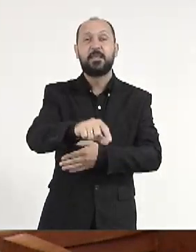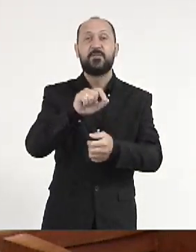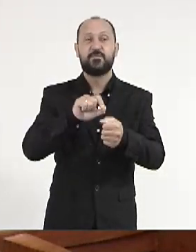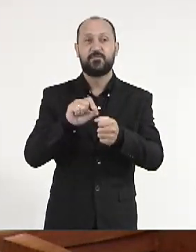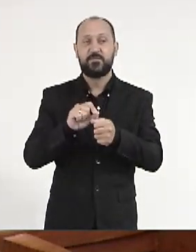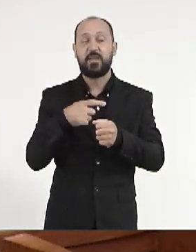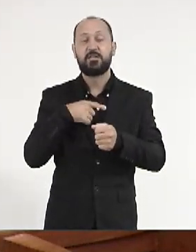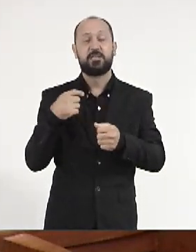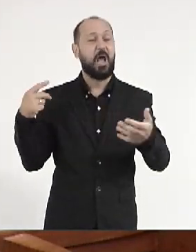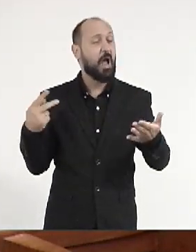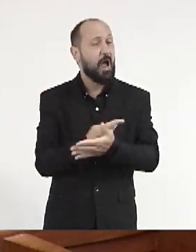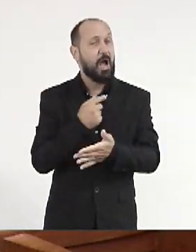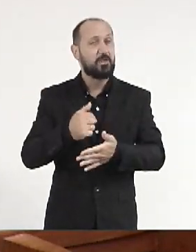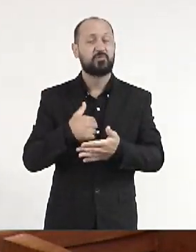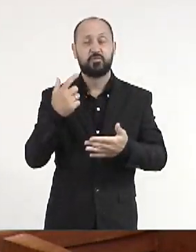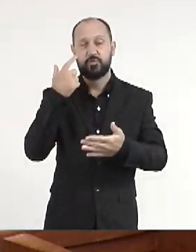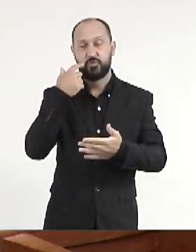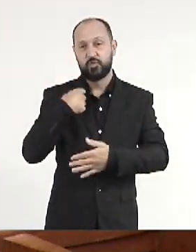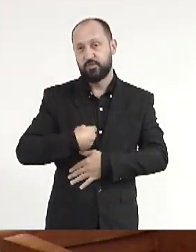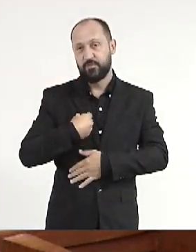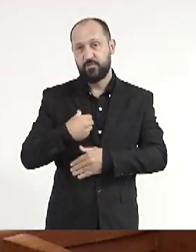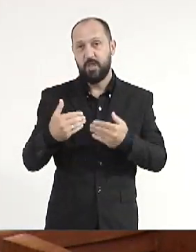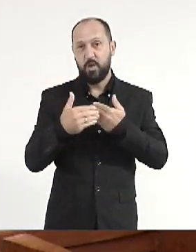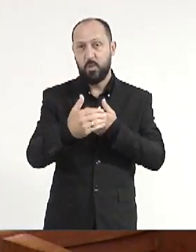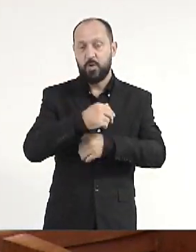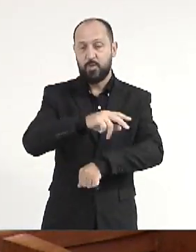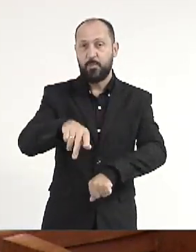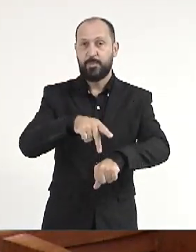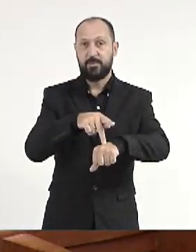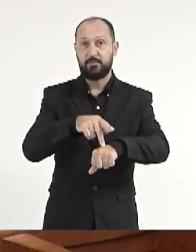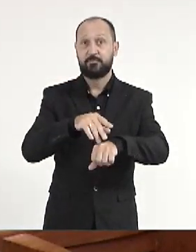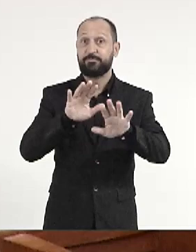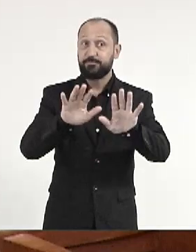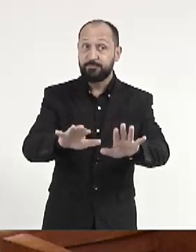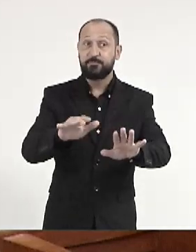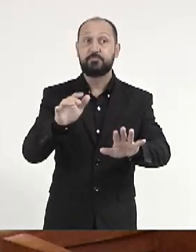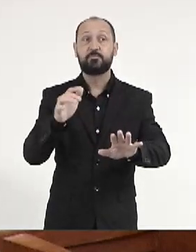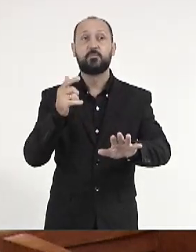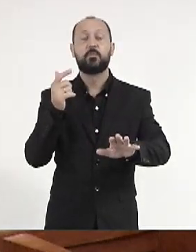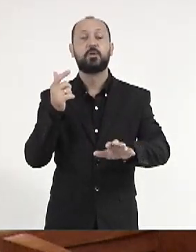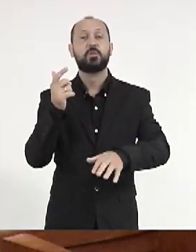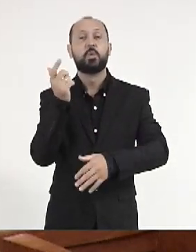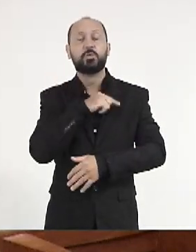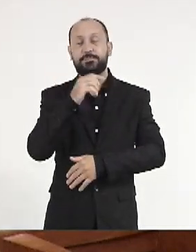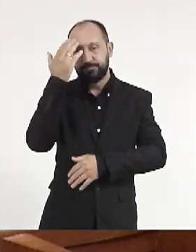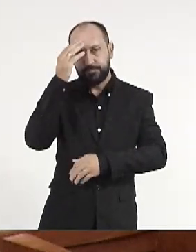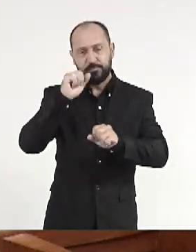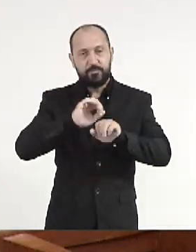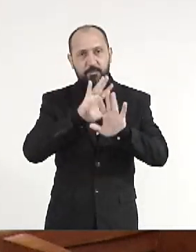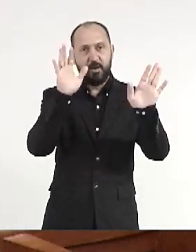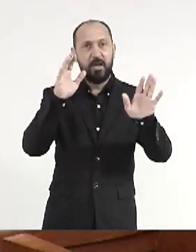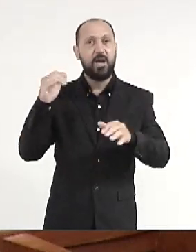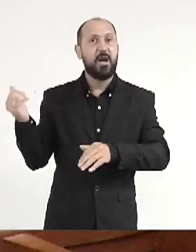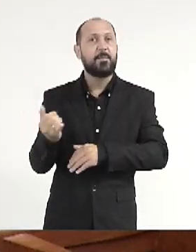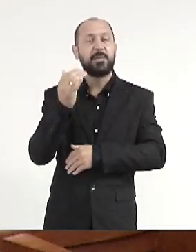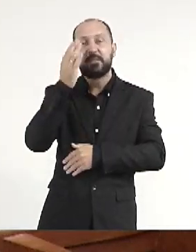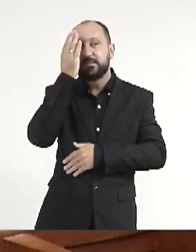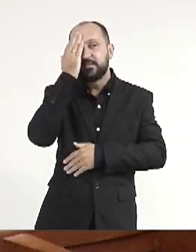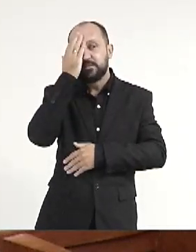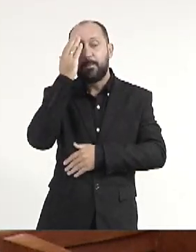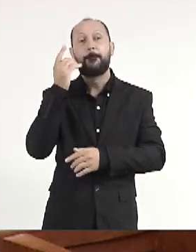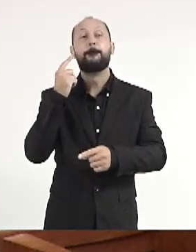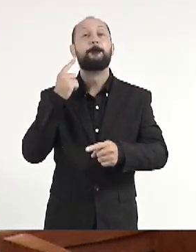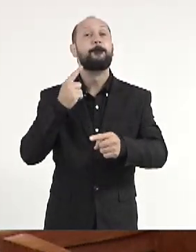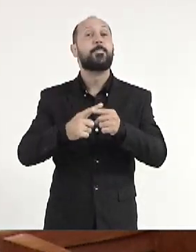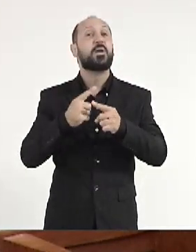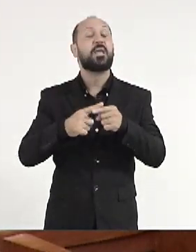ações absurdas que nós estamos vivendo no país. Mas, para que a gente entenda isso também, é importante a gente saber por